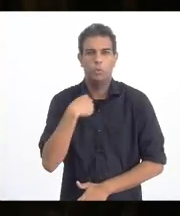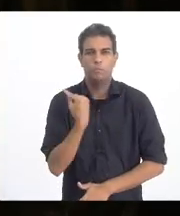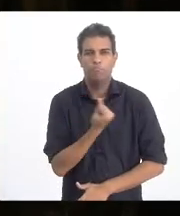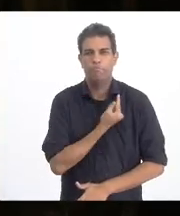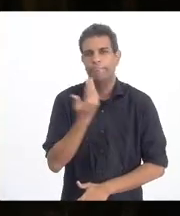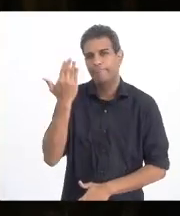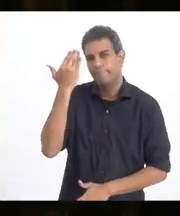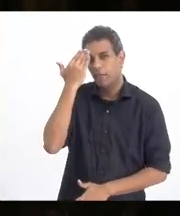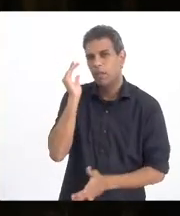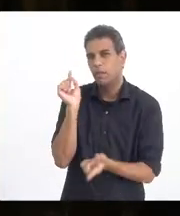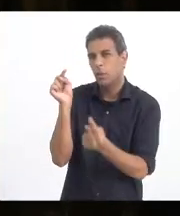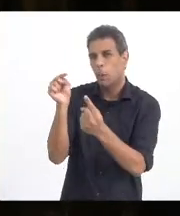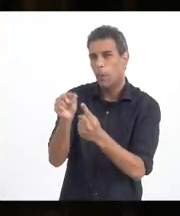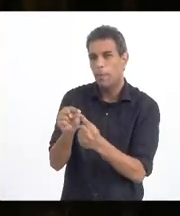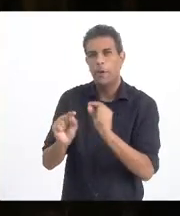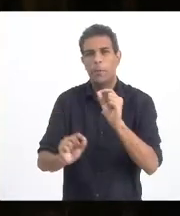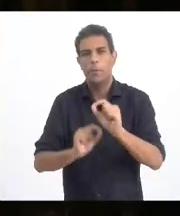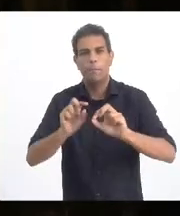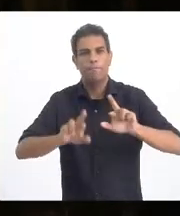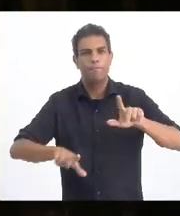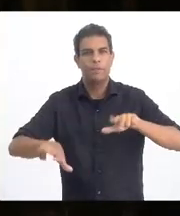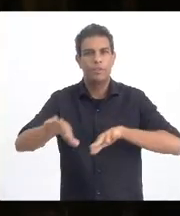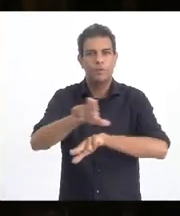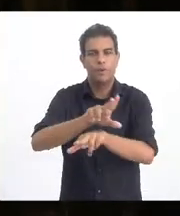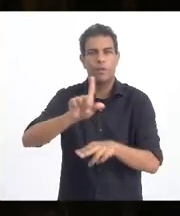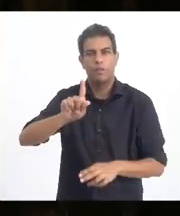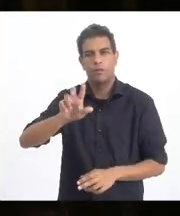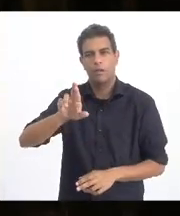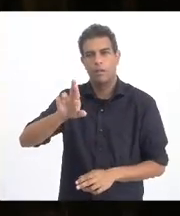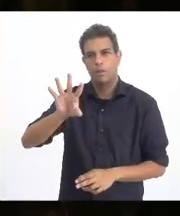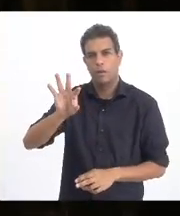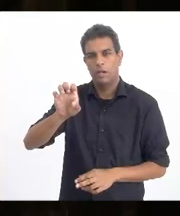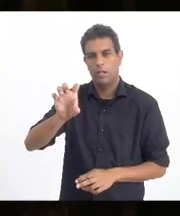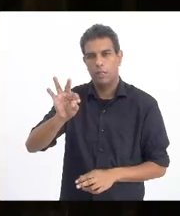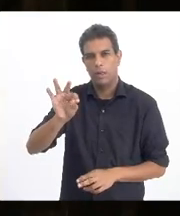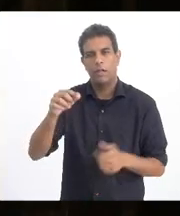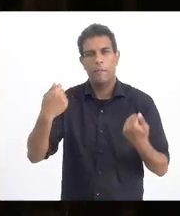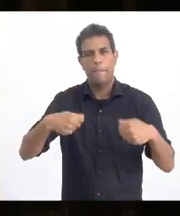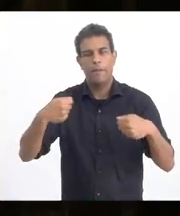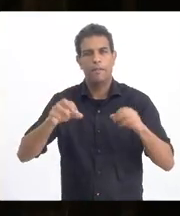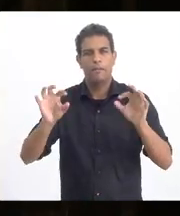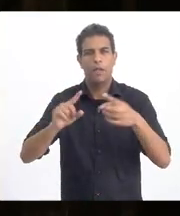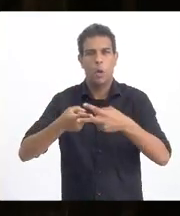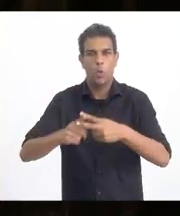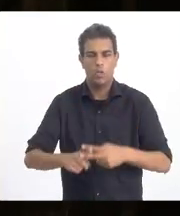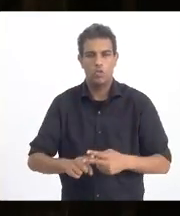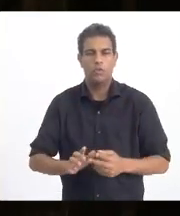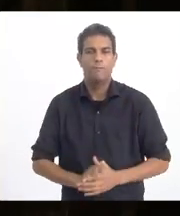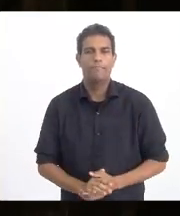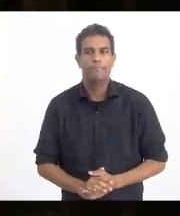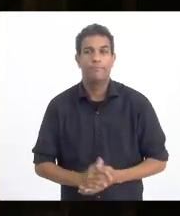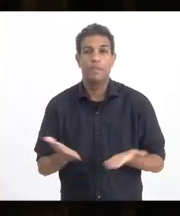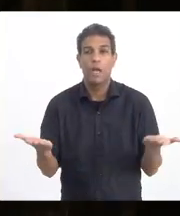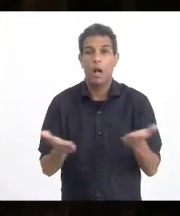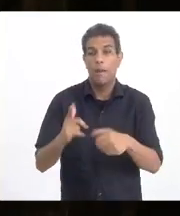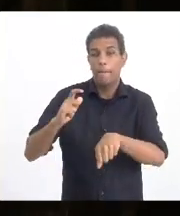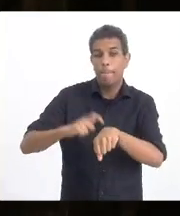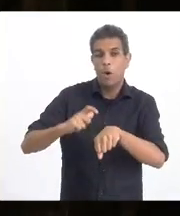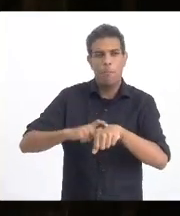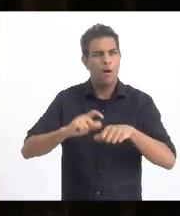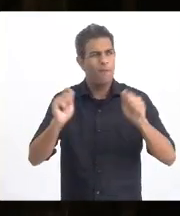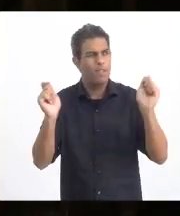entendemos que, realmente, essa diferença de grete é uma diferença que precisa ser corrigida. Mas, no momento, não